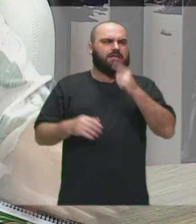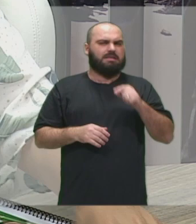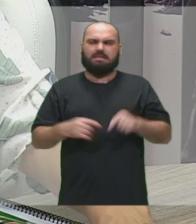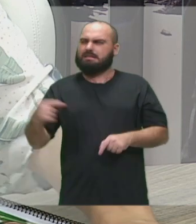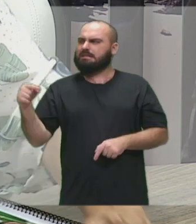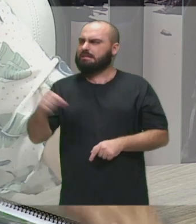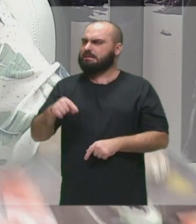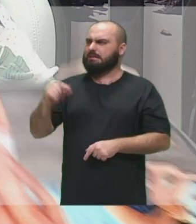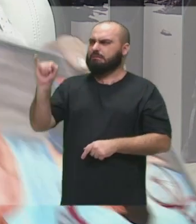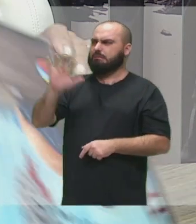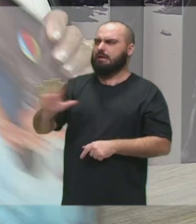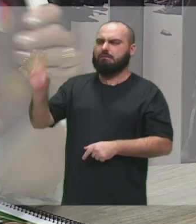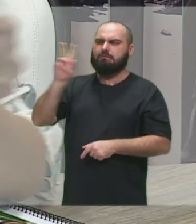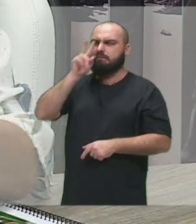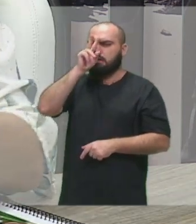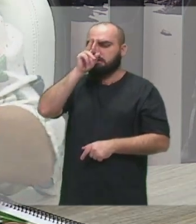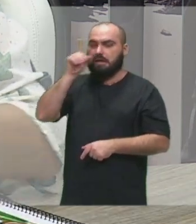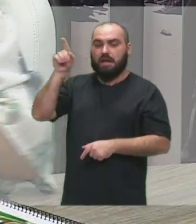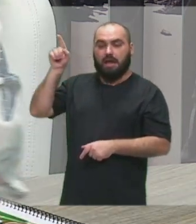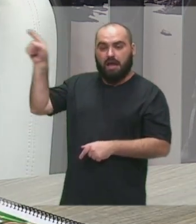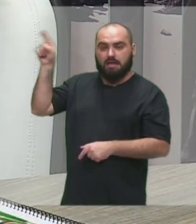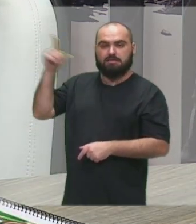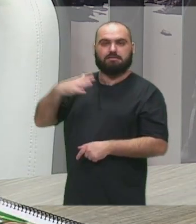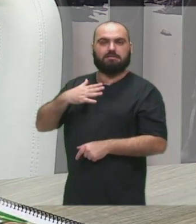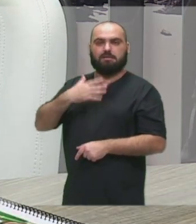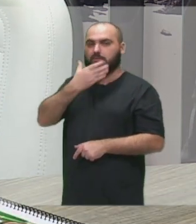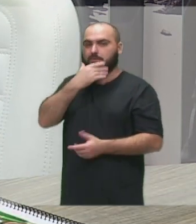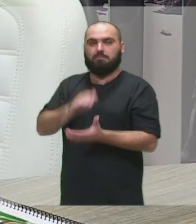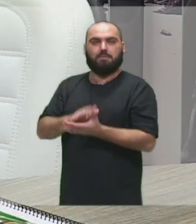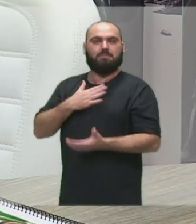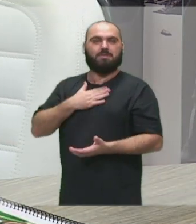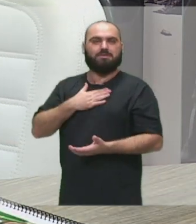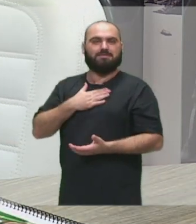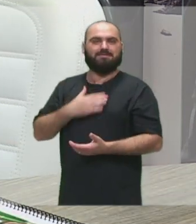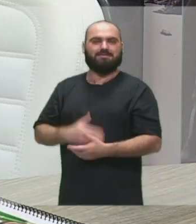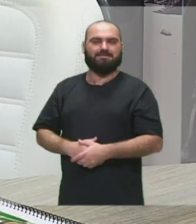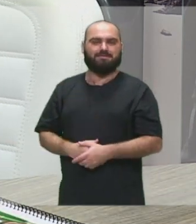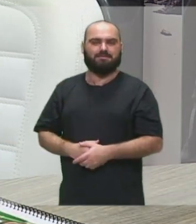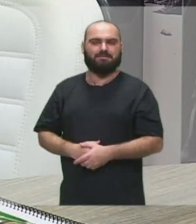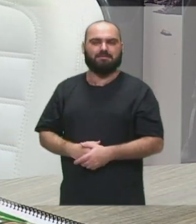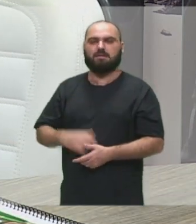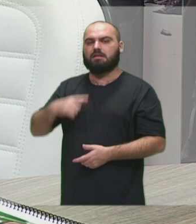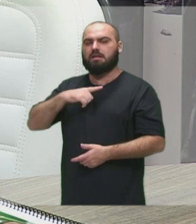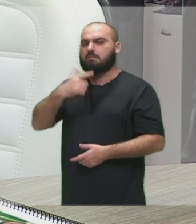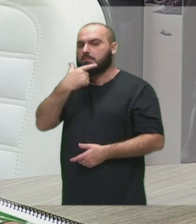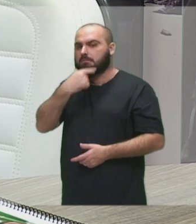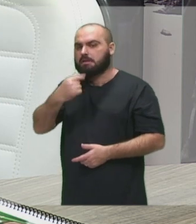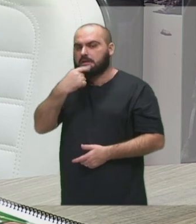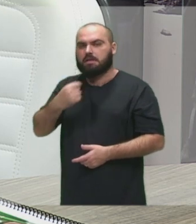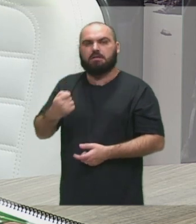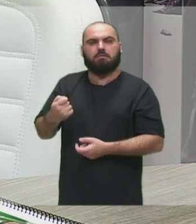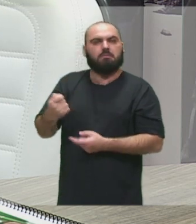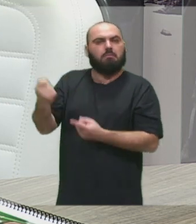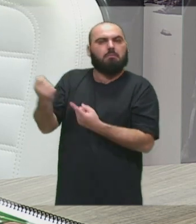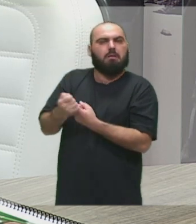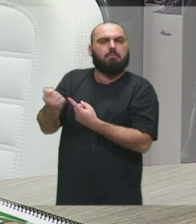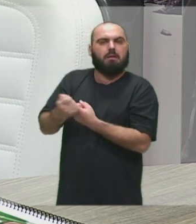forte, principalmente essa que fala da história do meu marido. Mas essa é uma imagem muito forte, Miriam, tem um menino aqui se